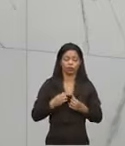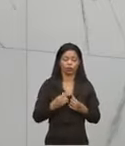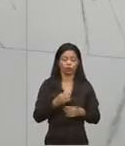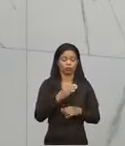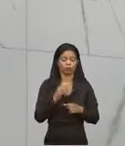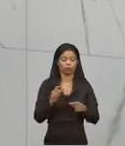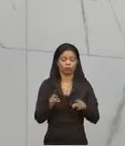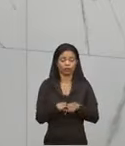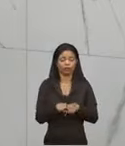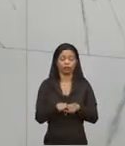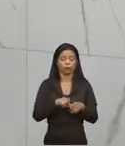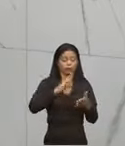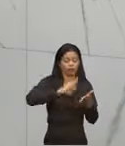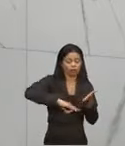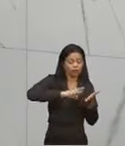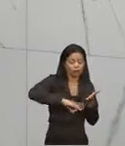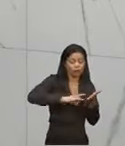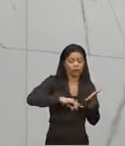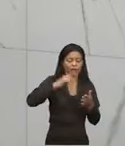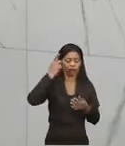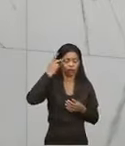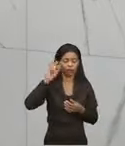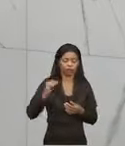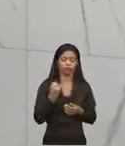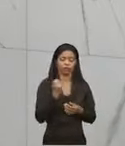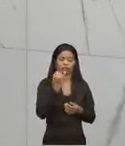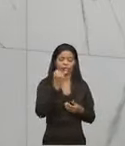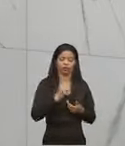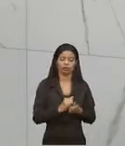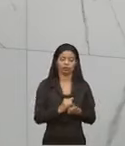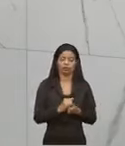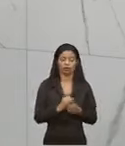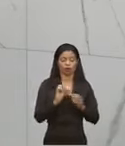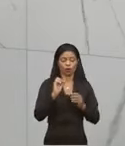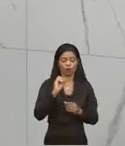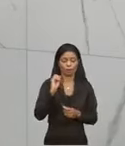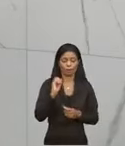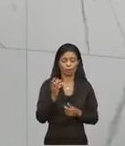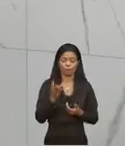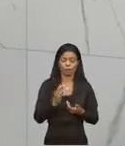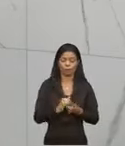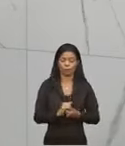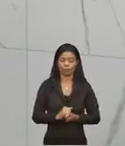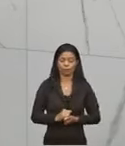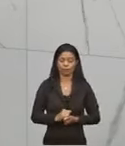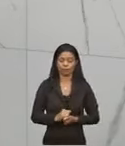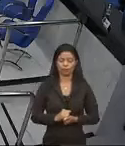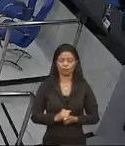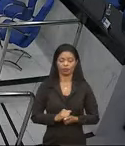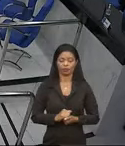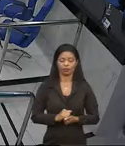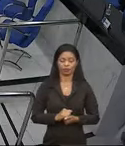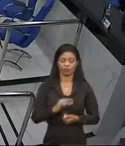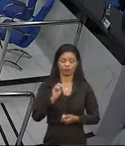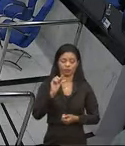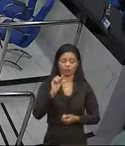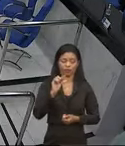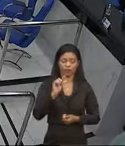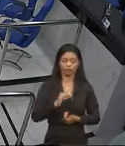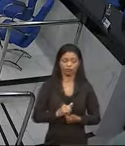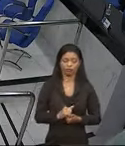pedir um pouco de prioridade para a nossa região, valeu? E se puder... Questão de... consegue uma parte? Fica à vontade,